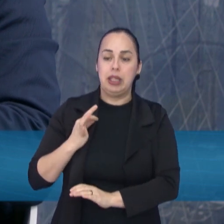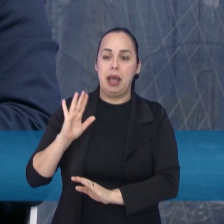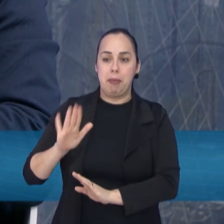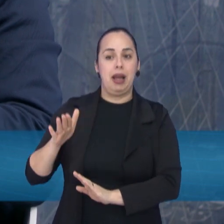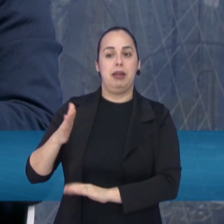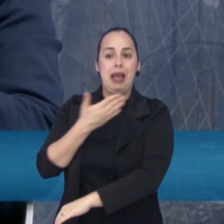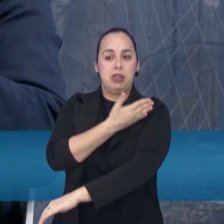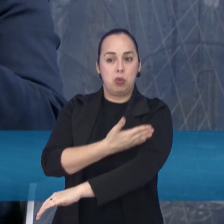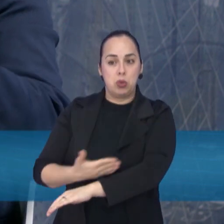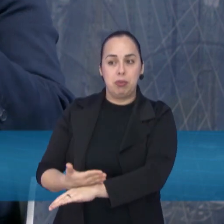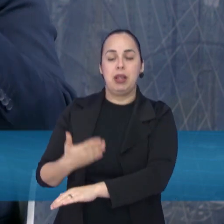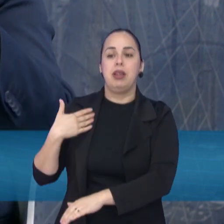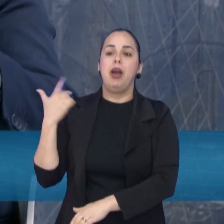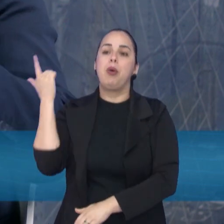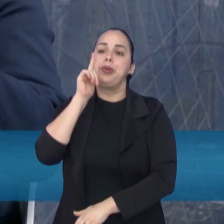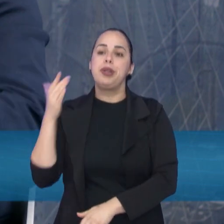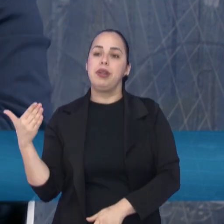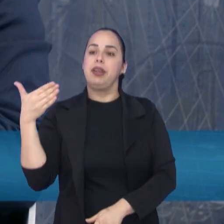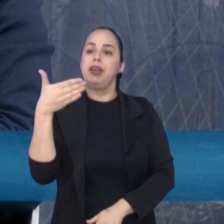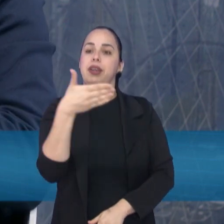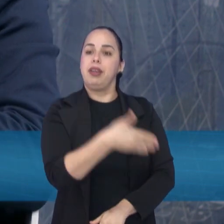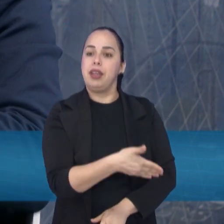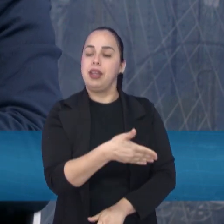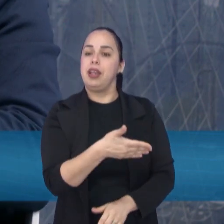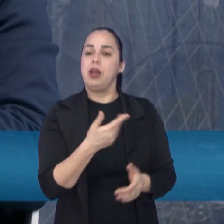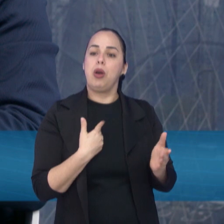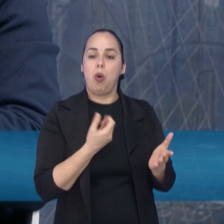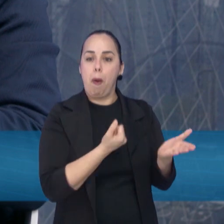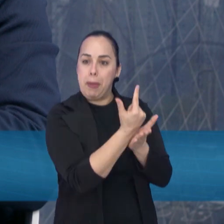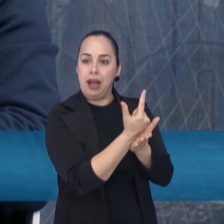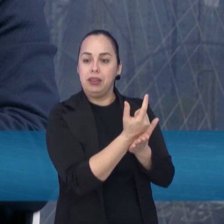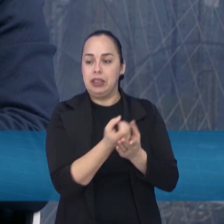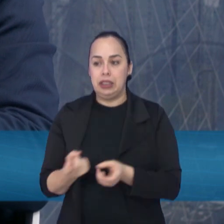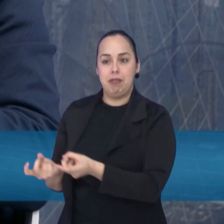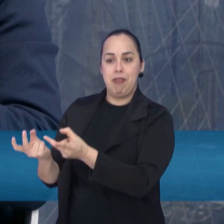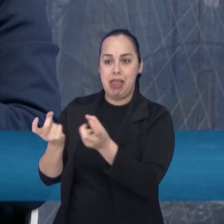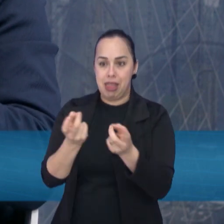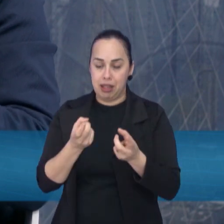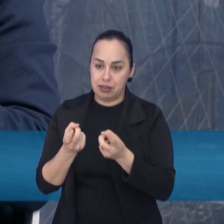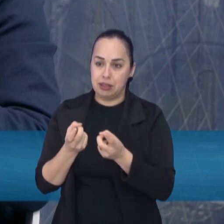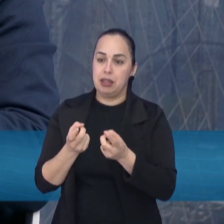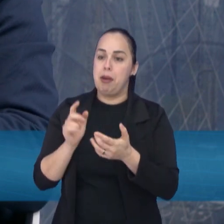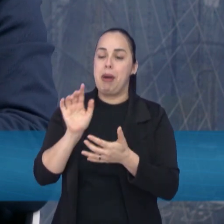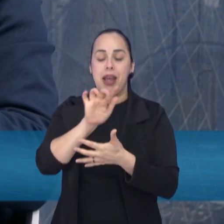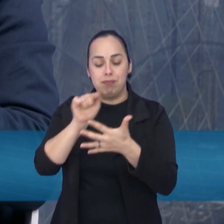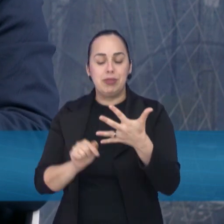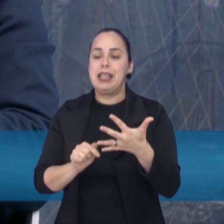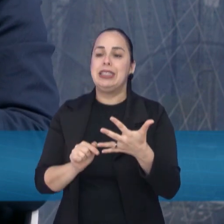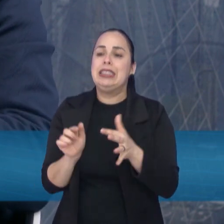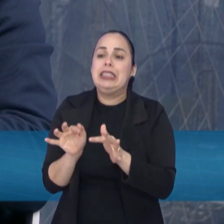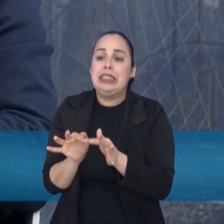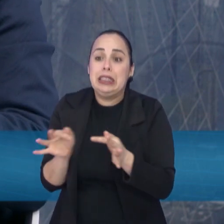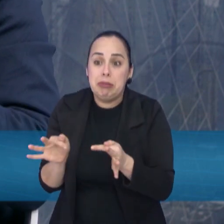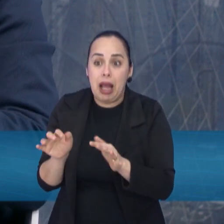aperto eu consigo ir a algum grande centro, comprar algumas coisas e começar a comercializar. Agora, não importa a atividade, por mais simples que seja, você abrir